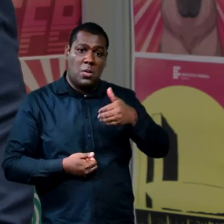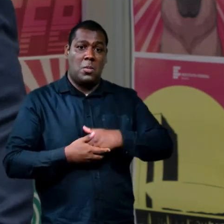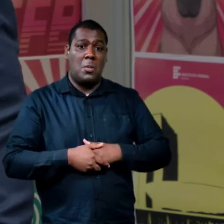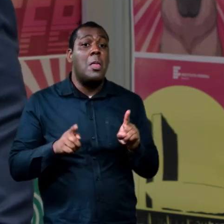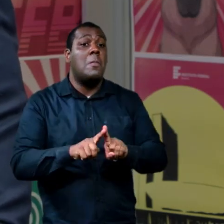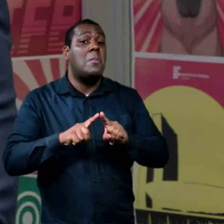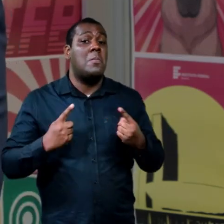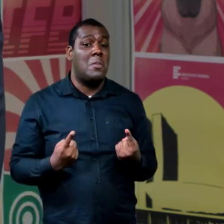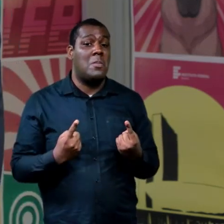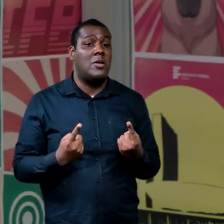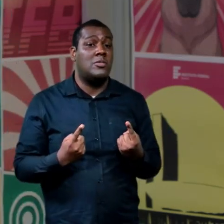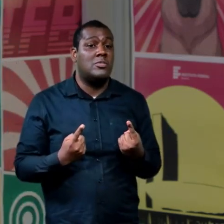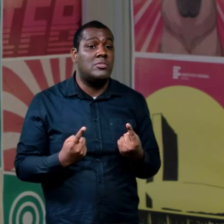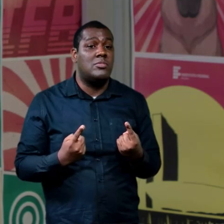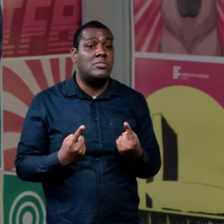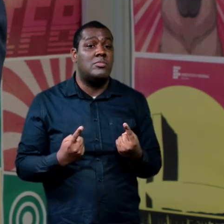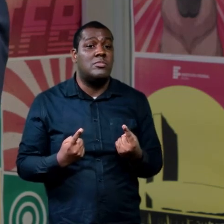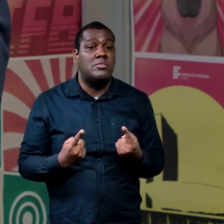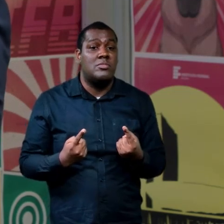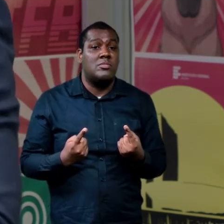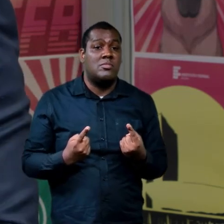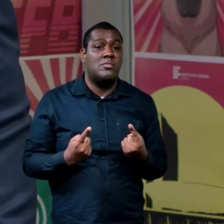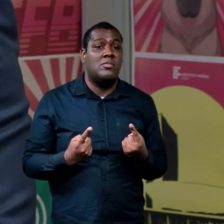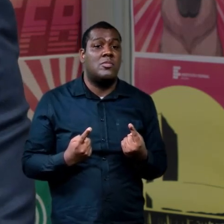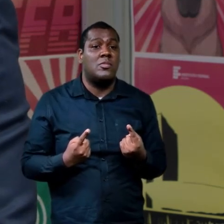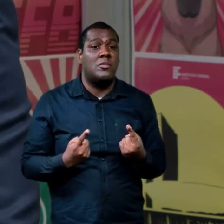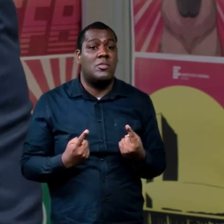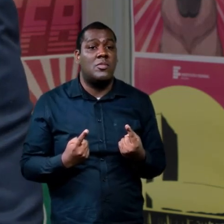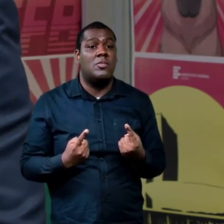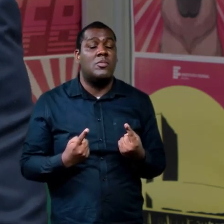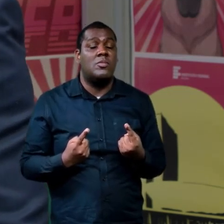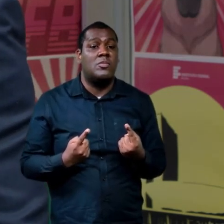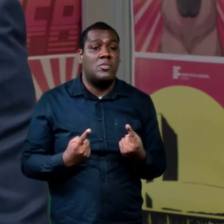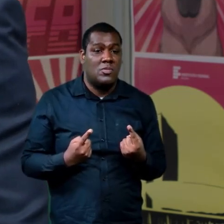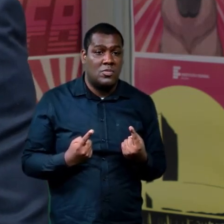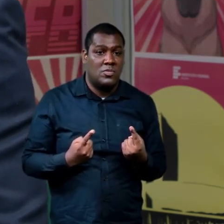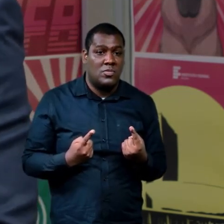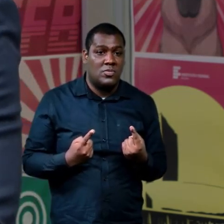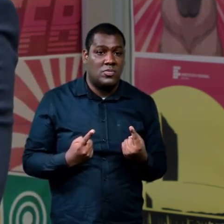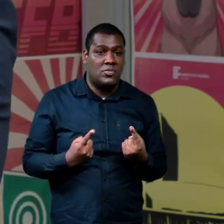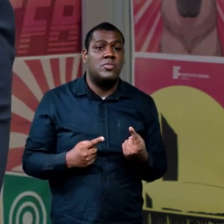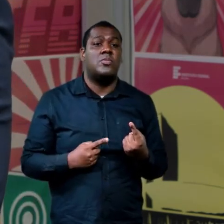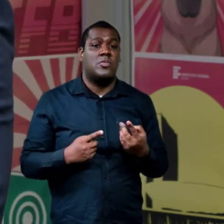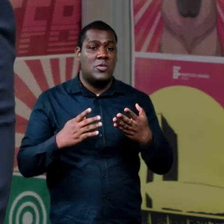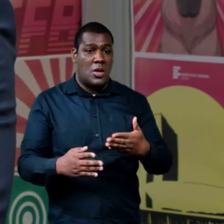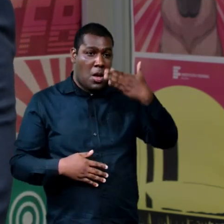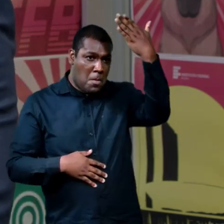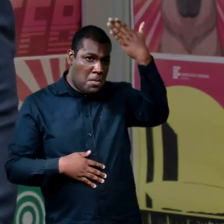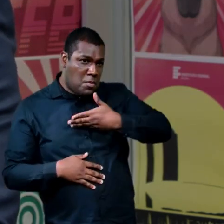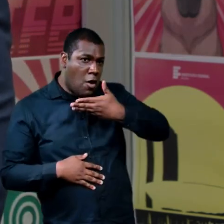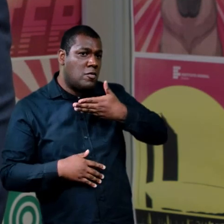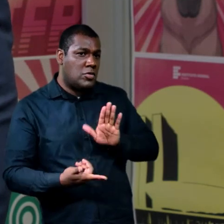Agora, é importante também colocar que os elementos para que a gente acione a